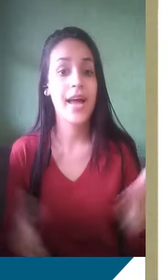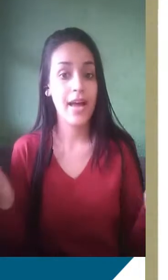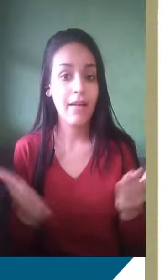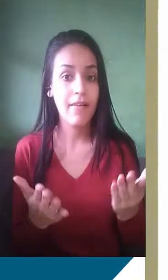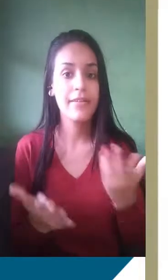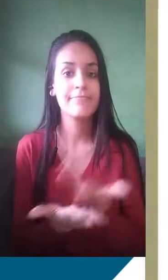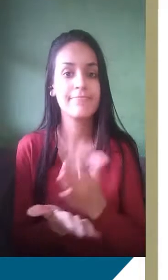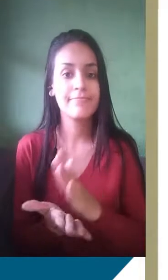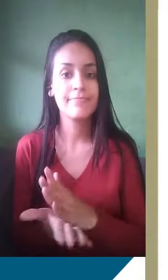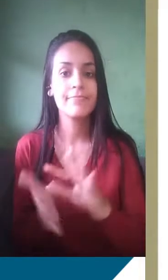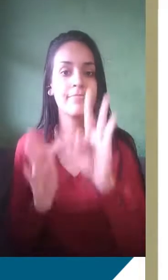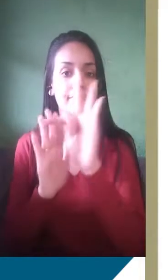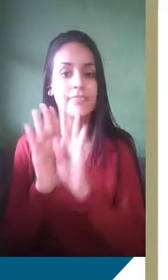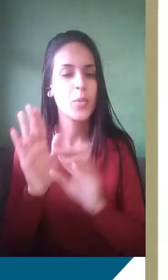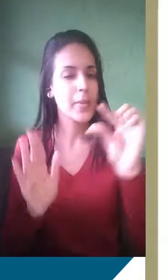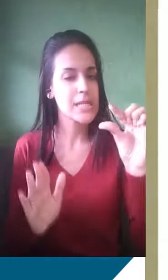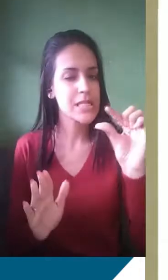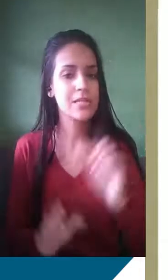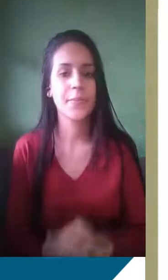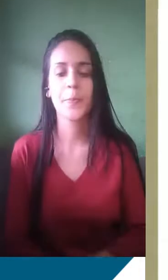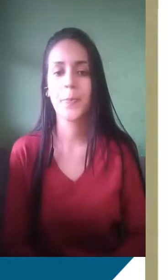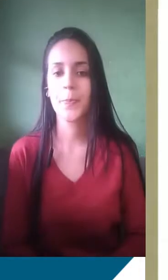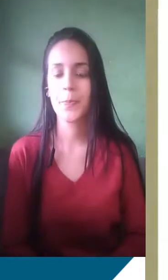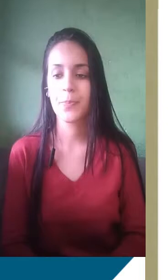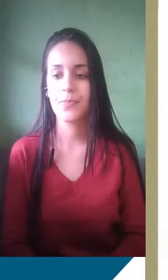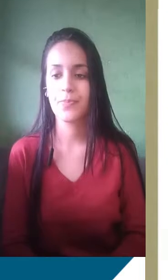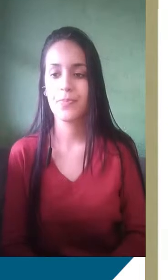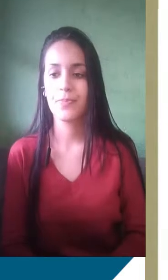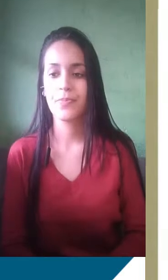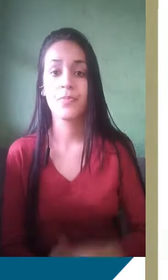Segue um trecho de Triste Fim de Policarpo Quaresma.